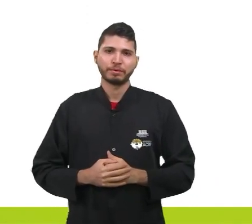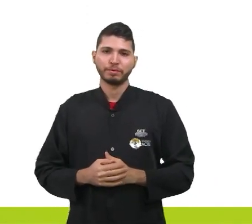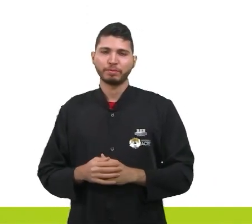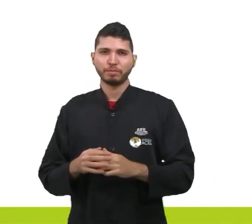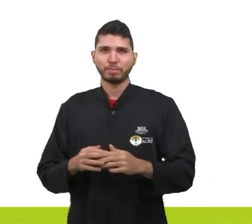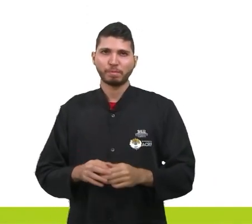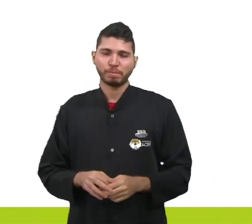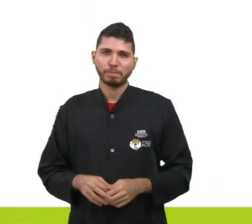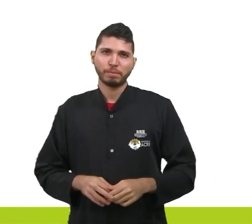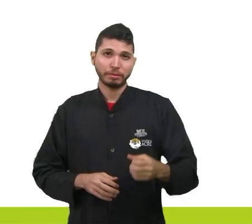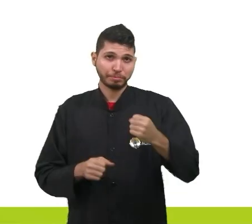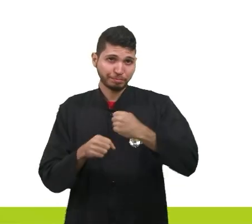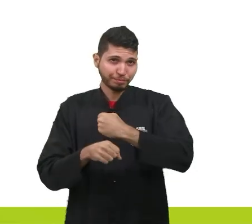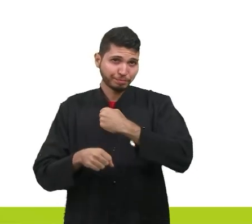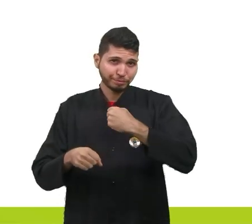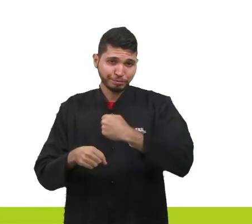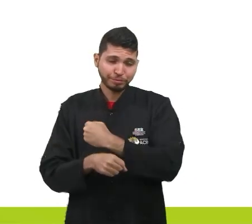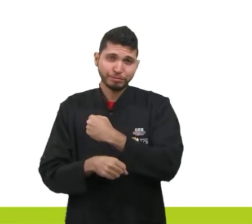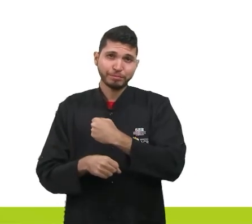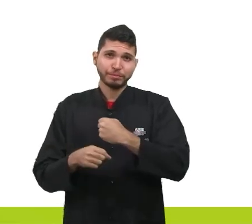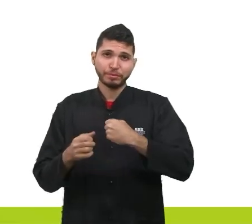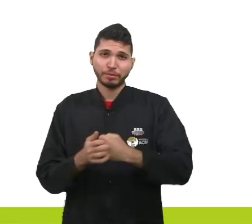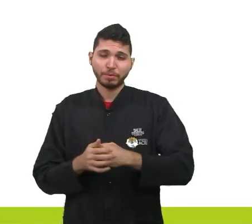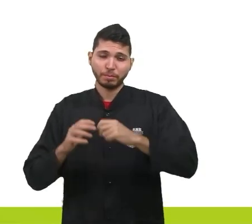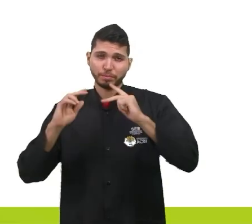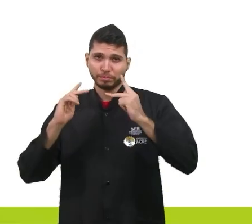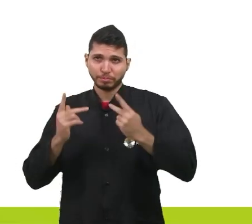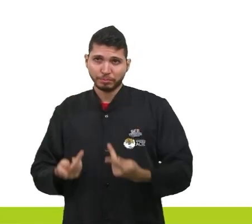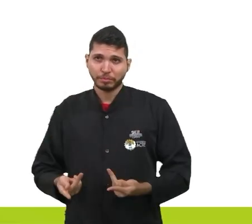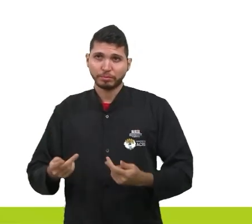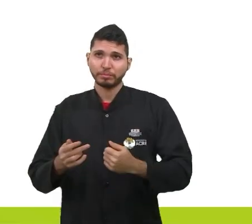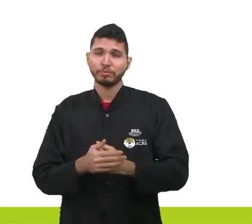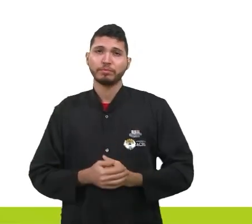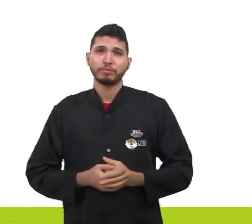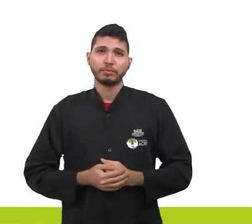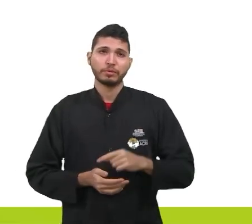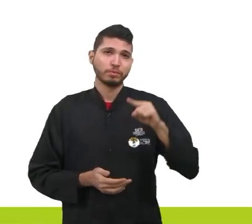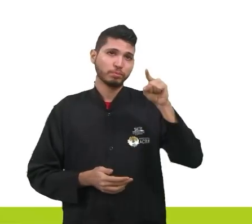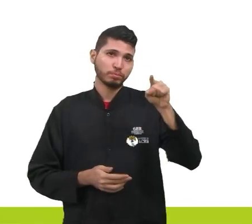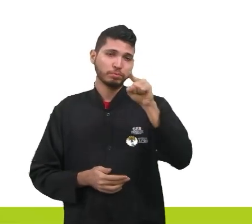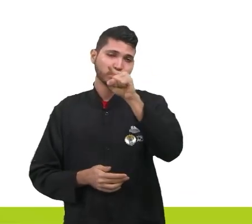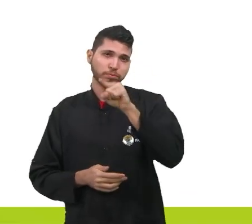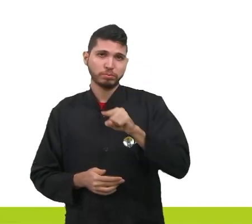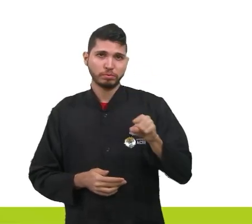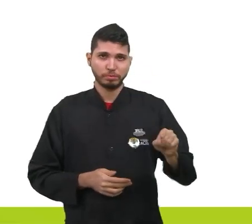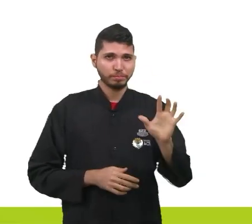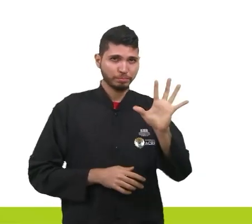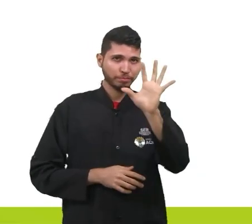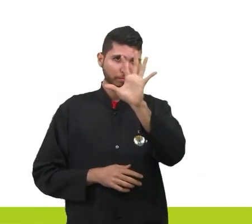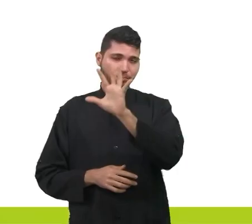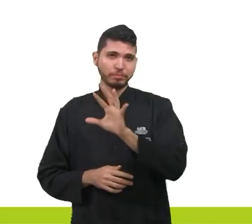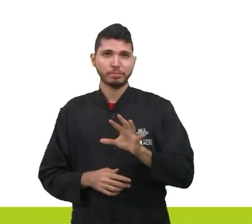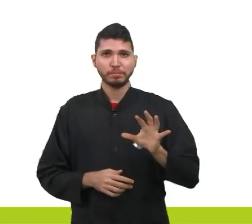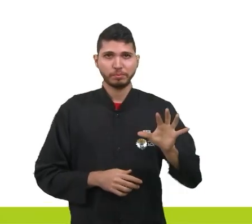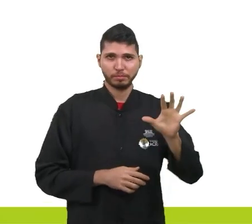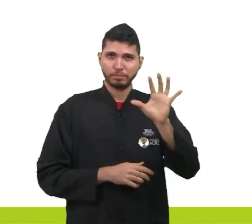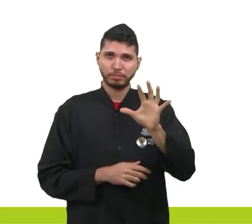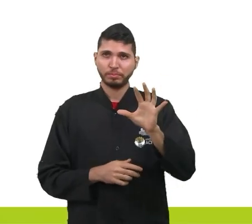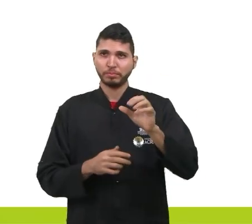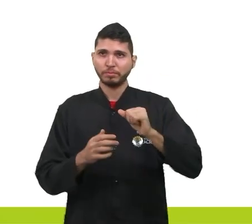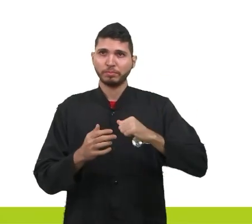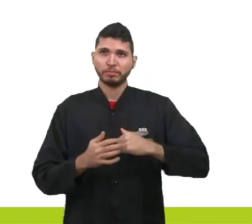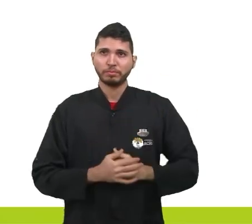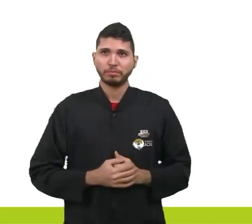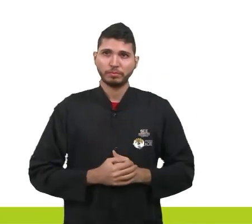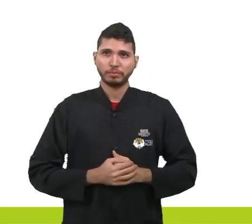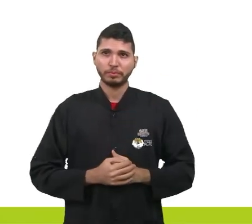urbano-industriais. Ficou claro isso? Olha os pontos do mapa, pessoal. São justamente os pontos onde essa